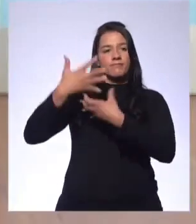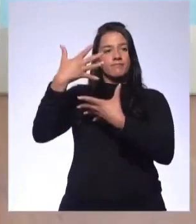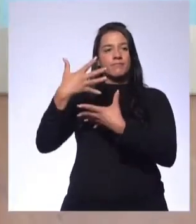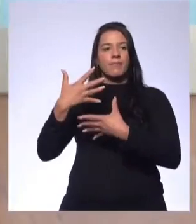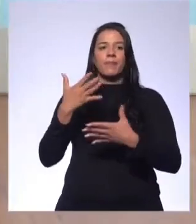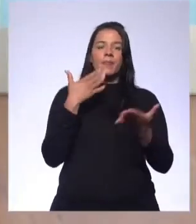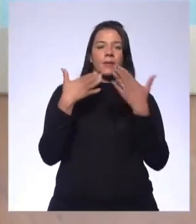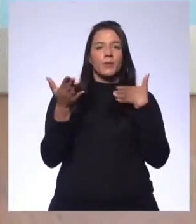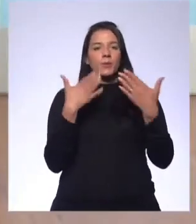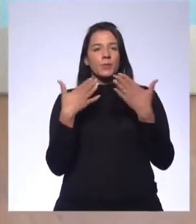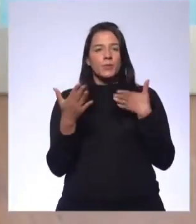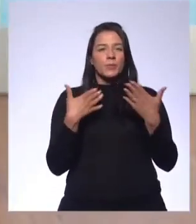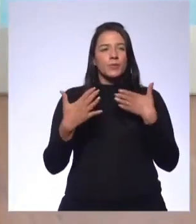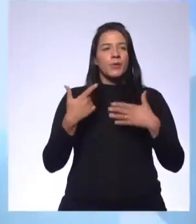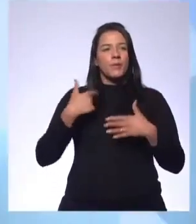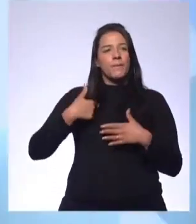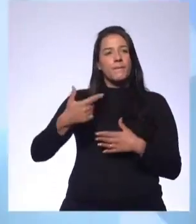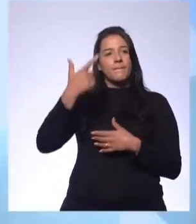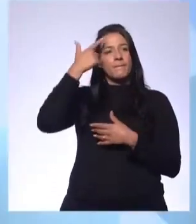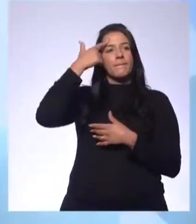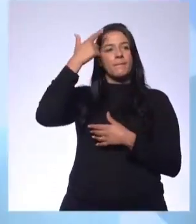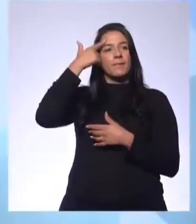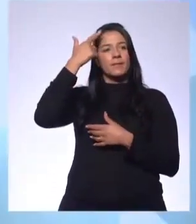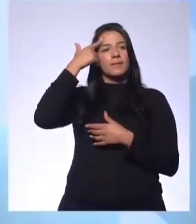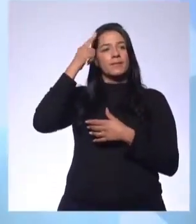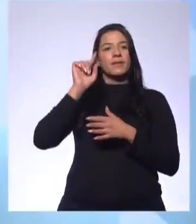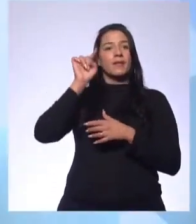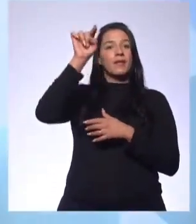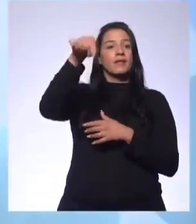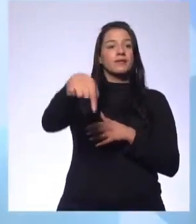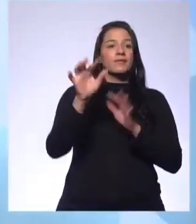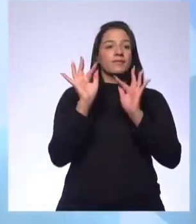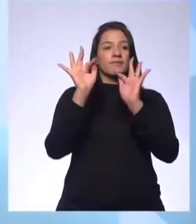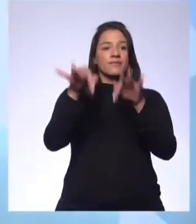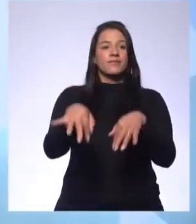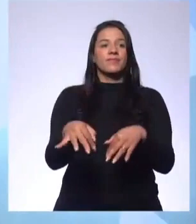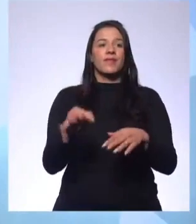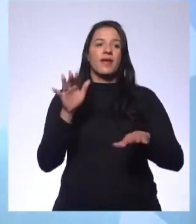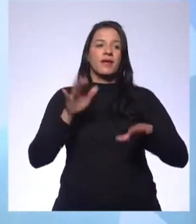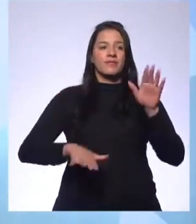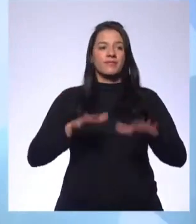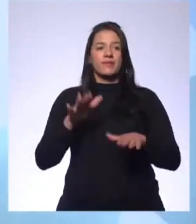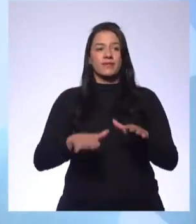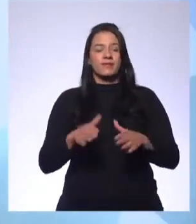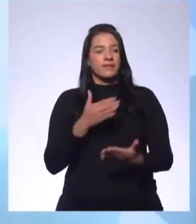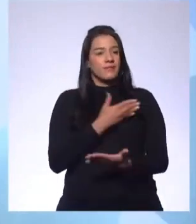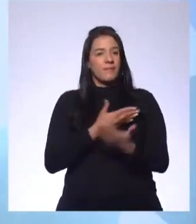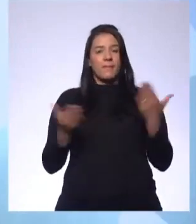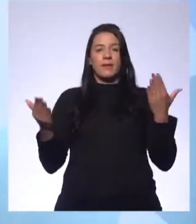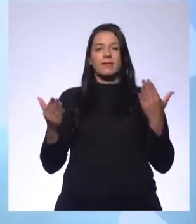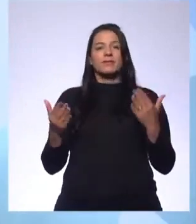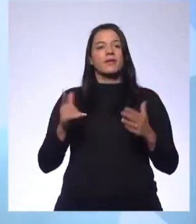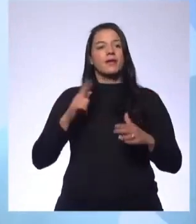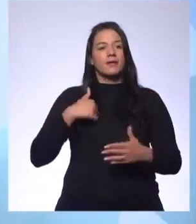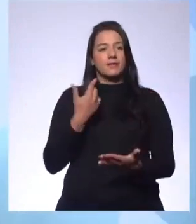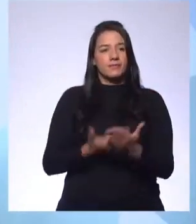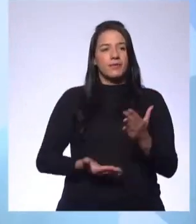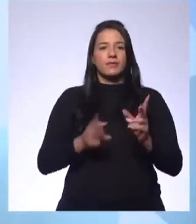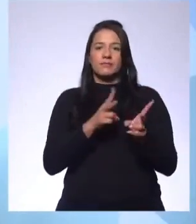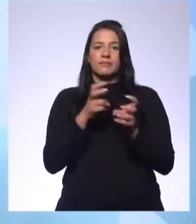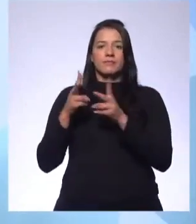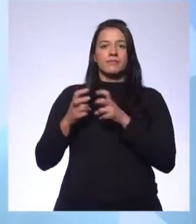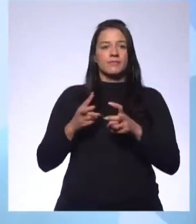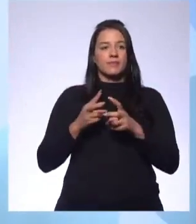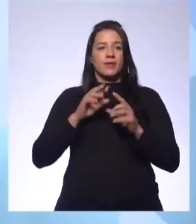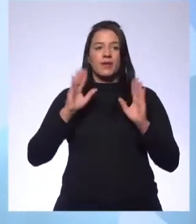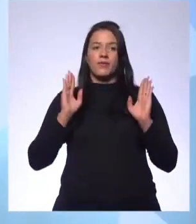acontece. Falando, mas o meu pensamento está lá no final da aula, já que eu tenho que explicar. Então, às vezes, as coisas passam aqui e a gente acaba não pegando, porque eu estou